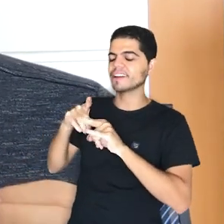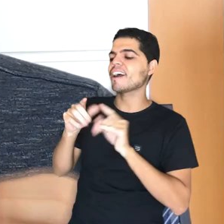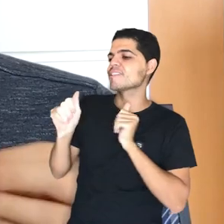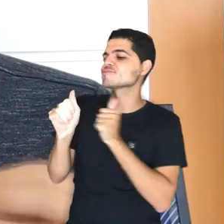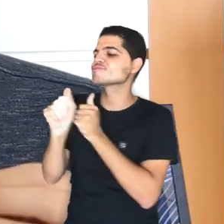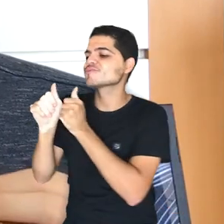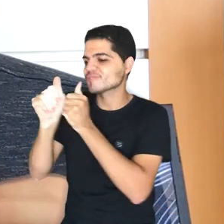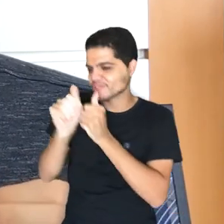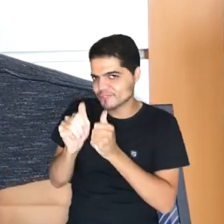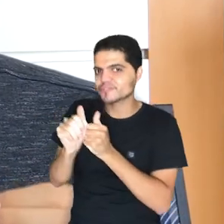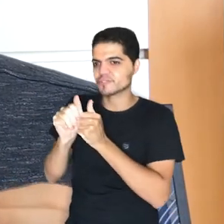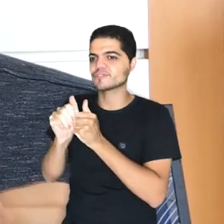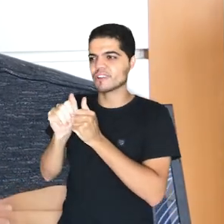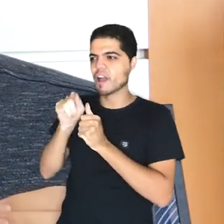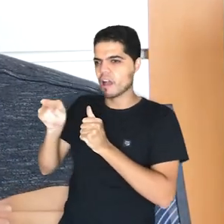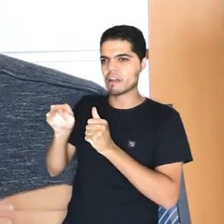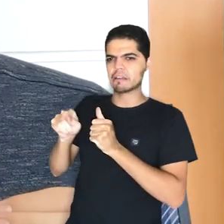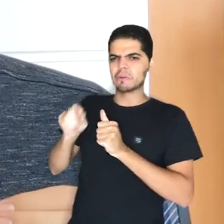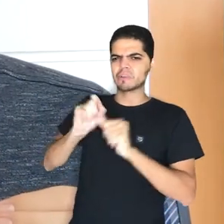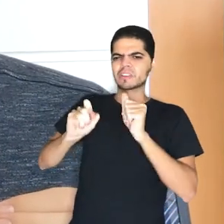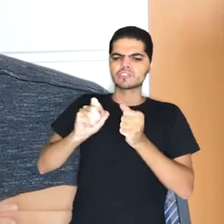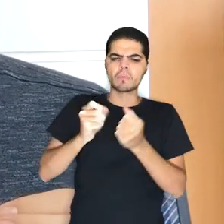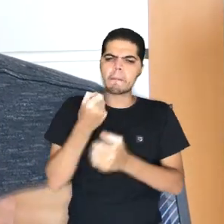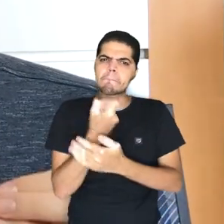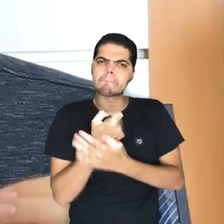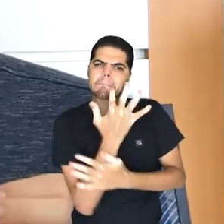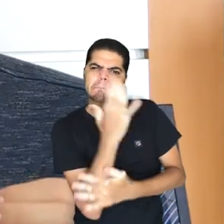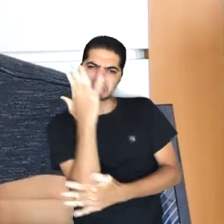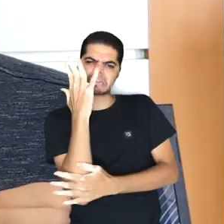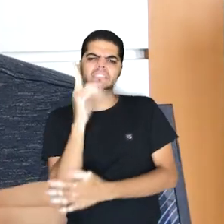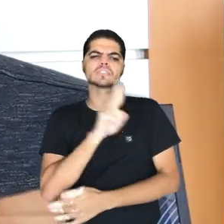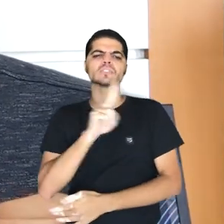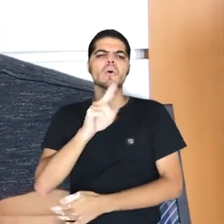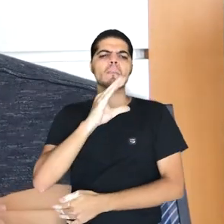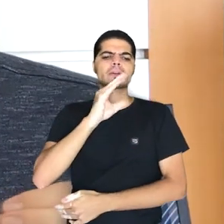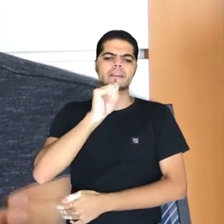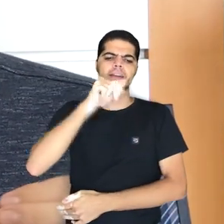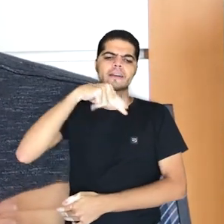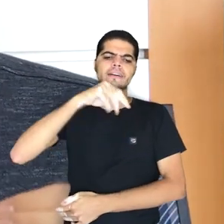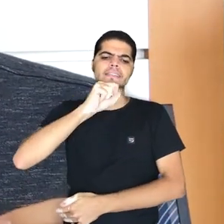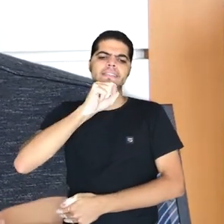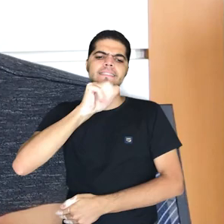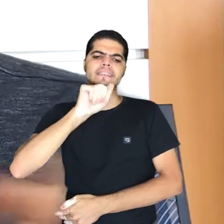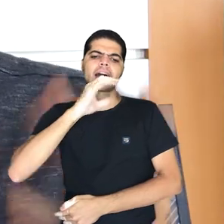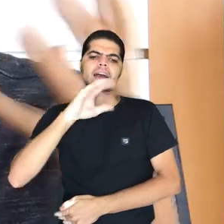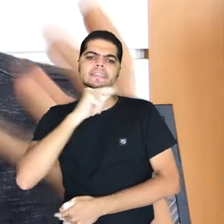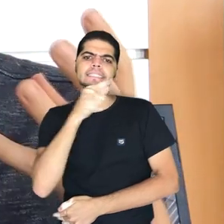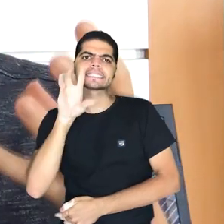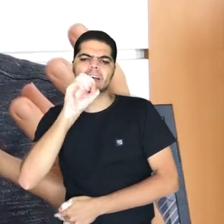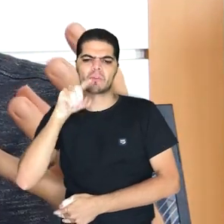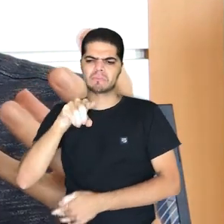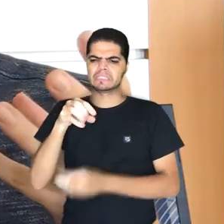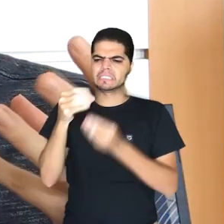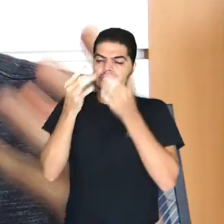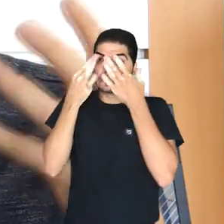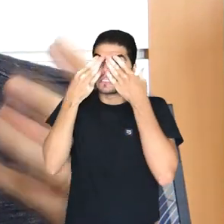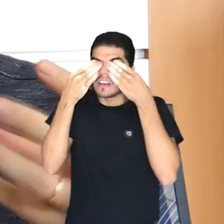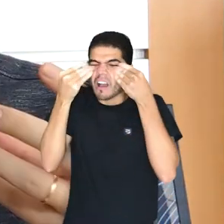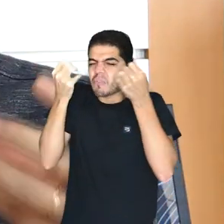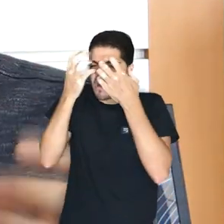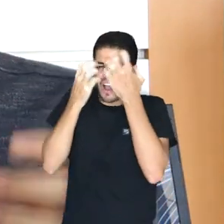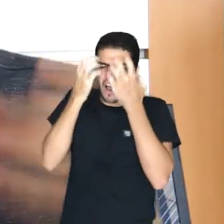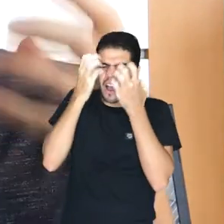perto deles, bateram nos rostos deles com uma planta aqui que é chamada de cansação, que é uma planta local que dá ardência nos